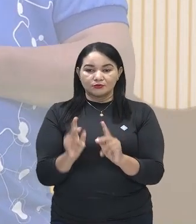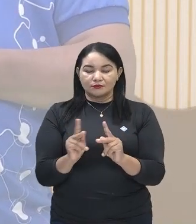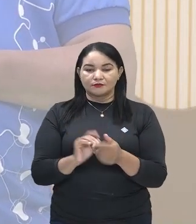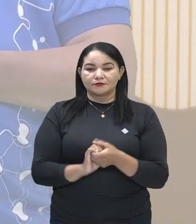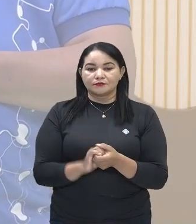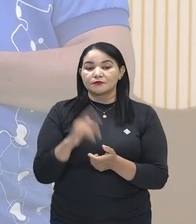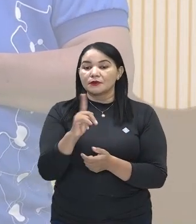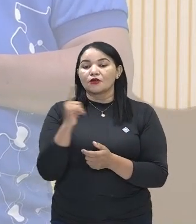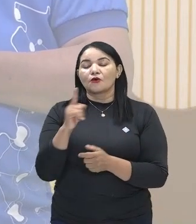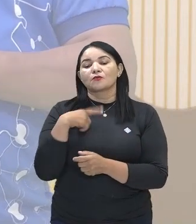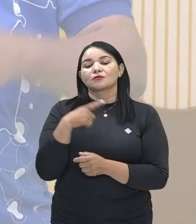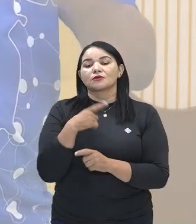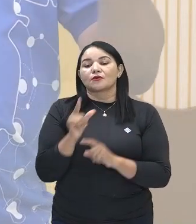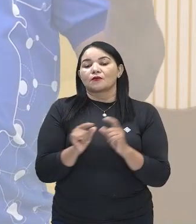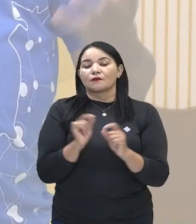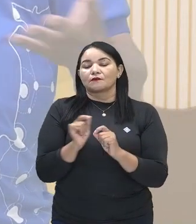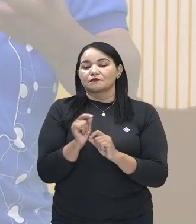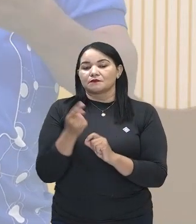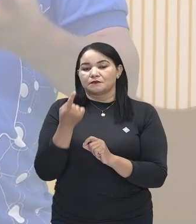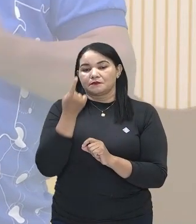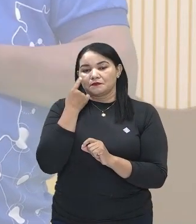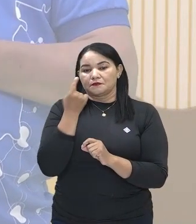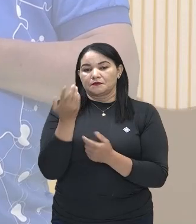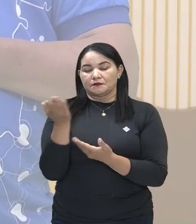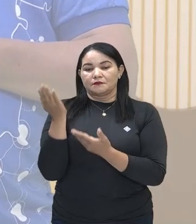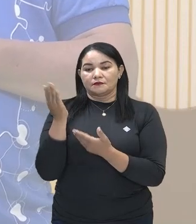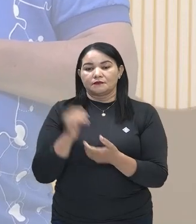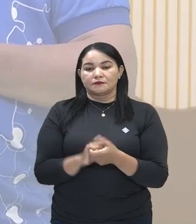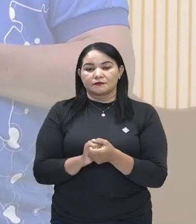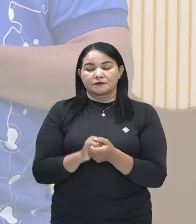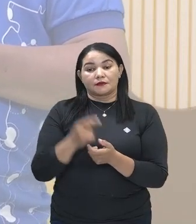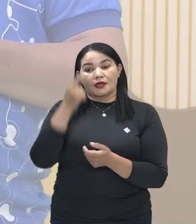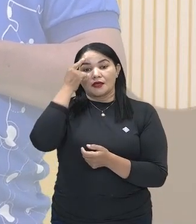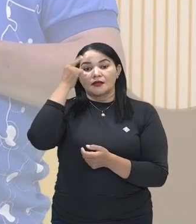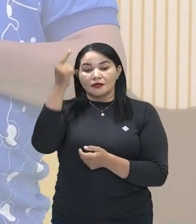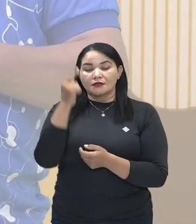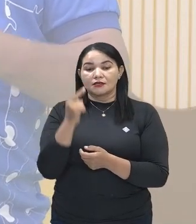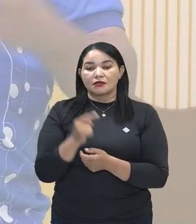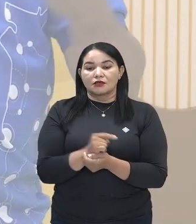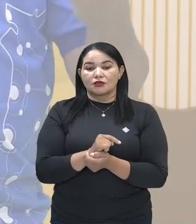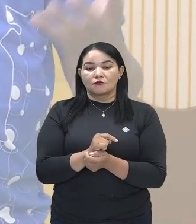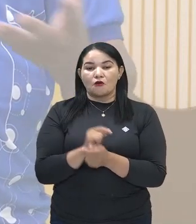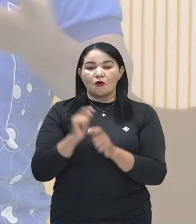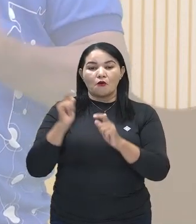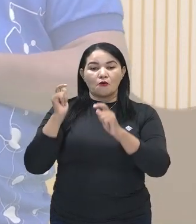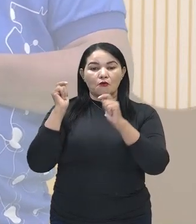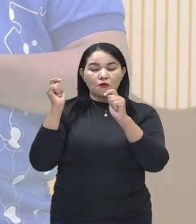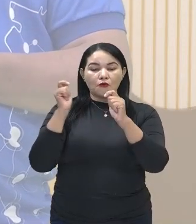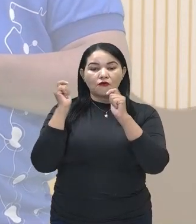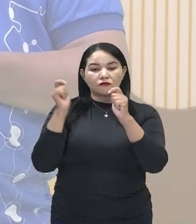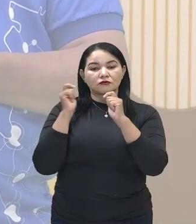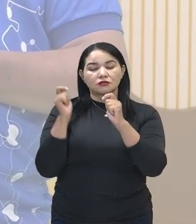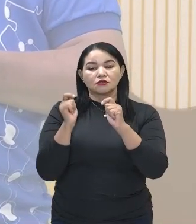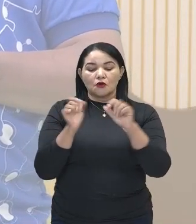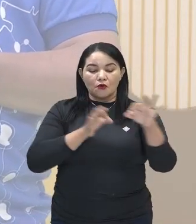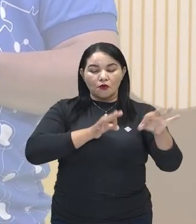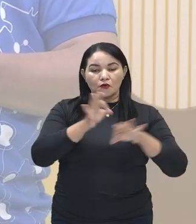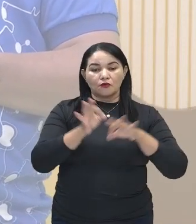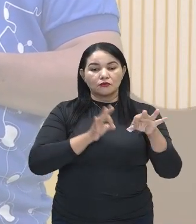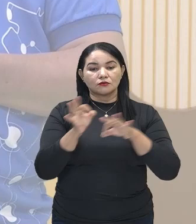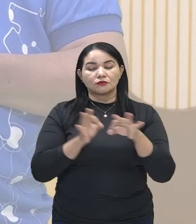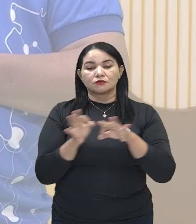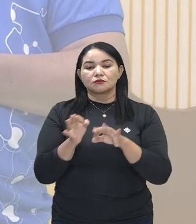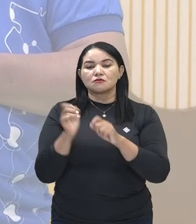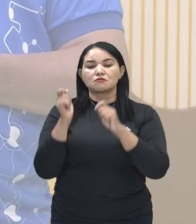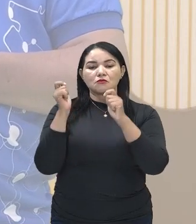temos aí? Vamos ver aqui, ó. Aí, ó, uma ideia, né? Do que é o movimento, ó. Vocês podem se organizar para fazer o movimento